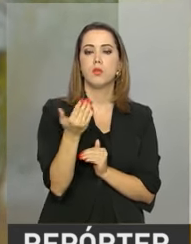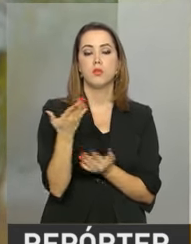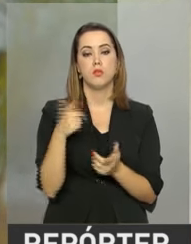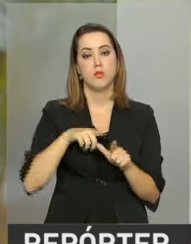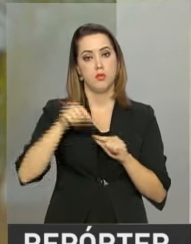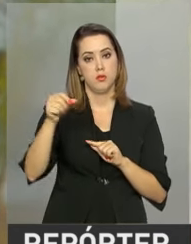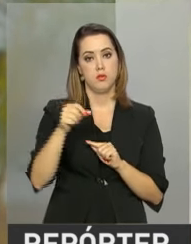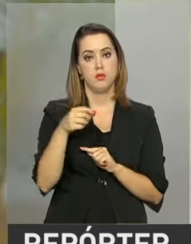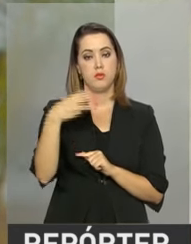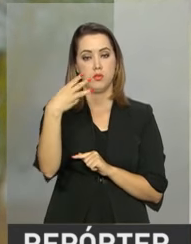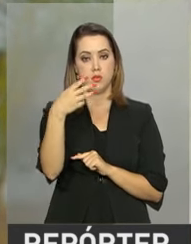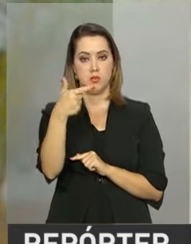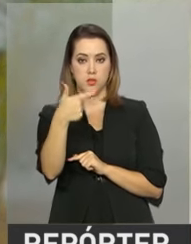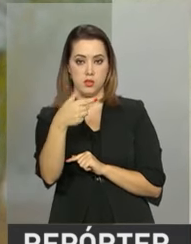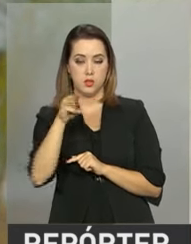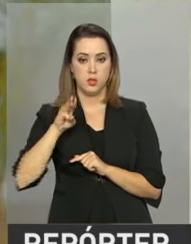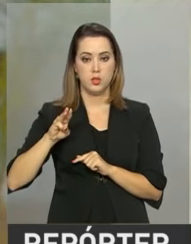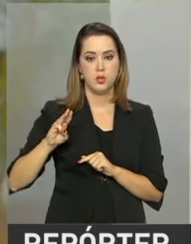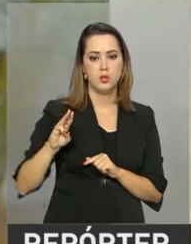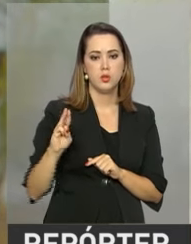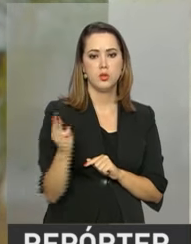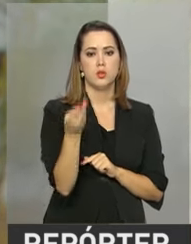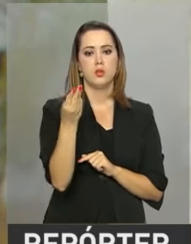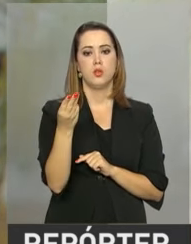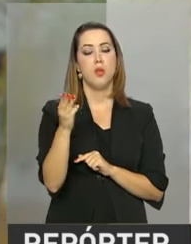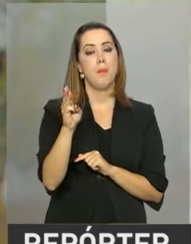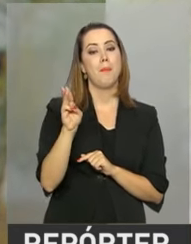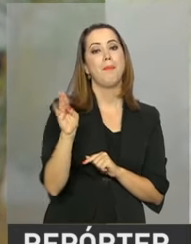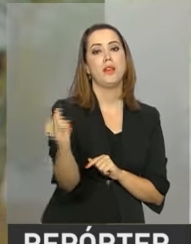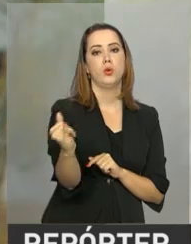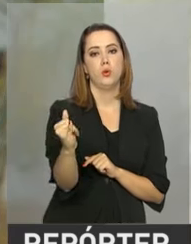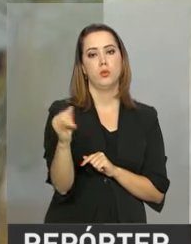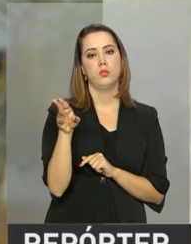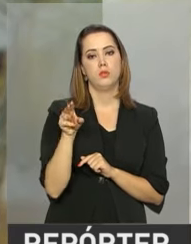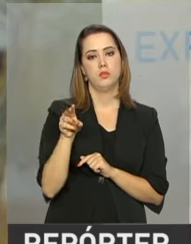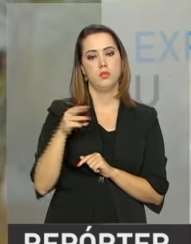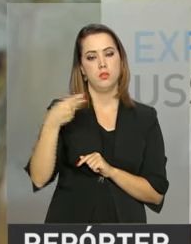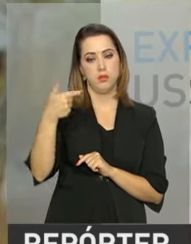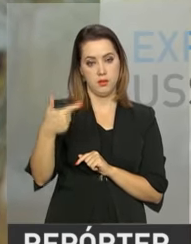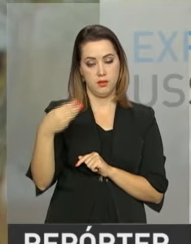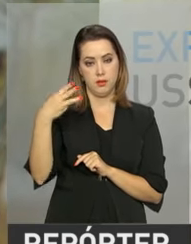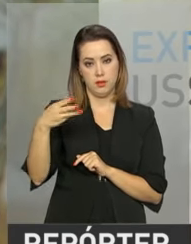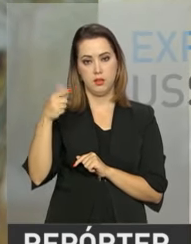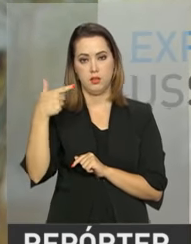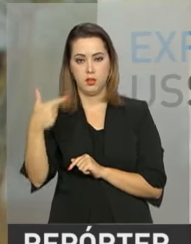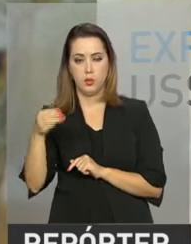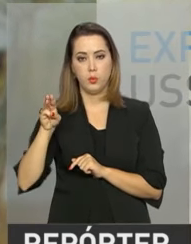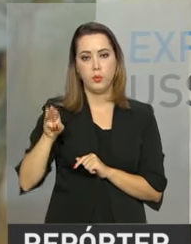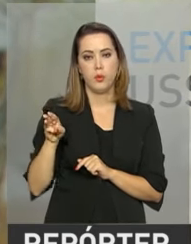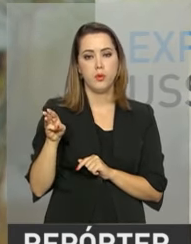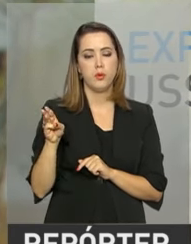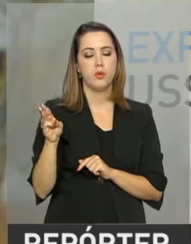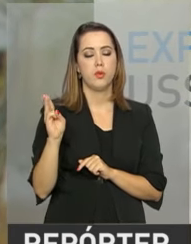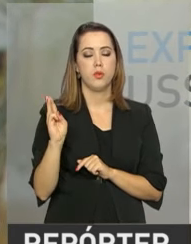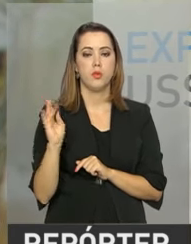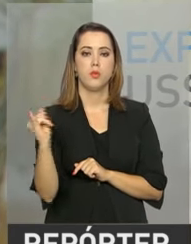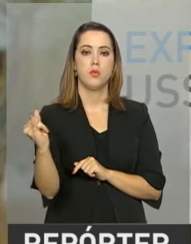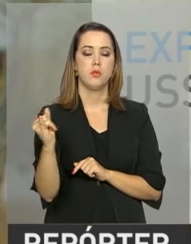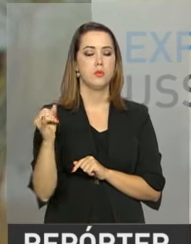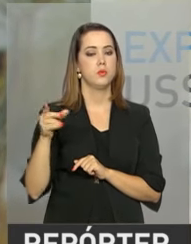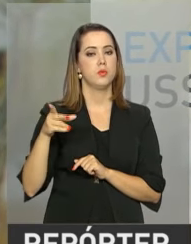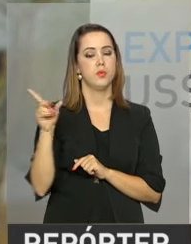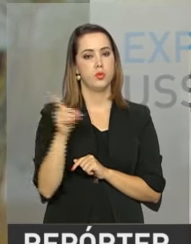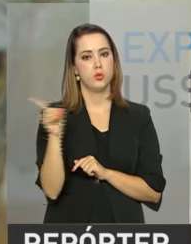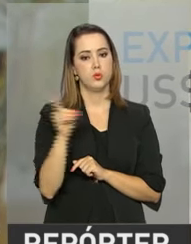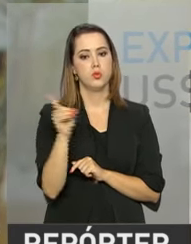recorde de mais de 32 bilhões de dólares nos primeiros 8 meses desse ano. A expectativa é que esse valor chegue a 50 bilhões